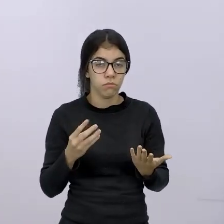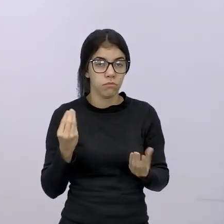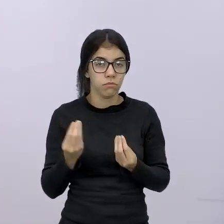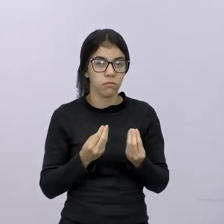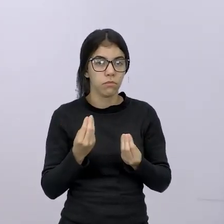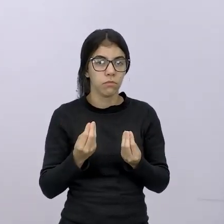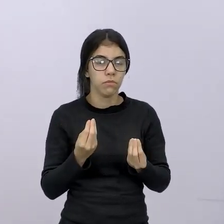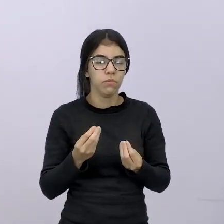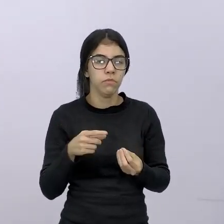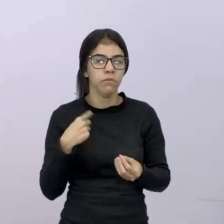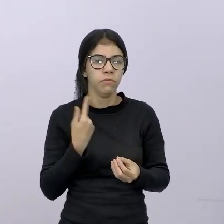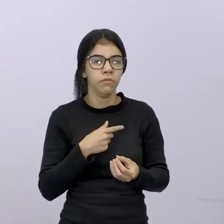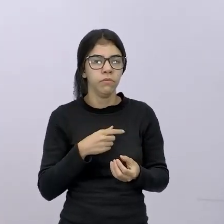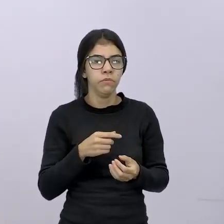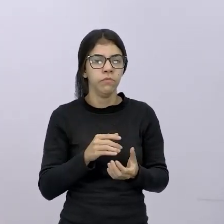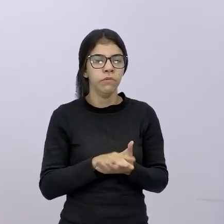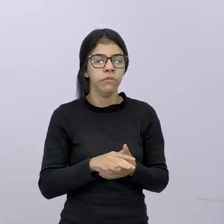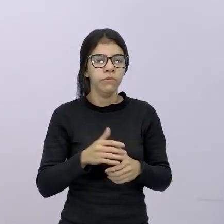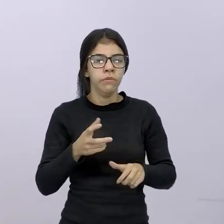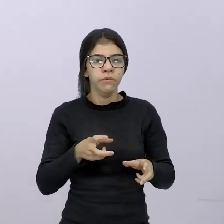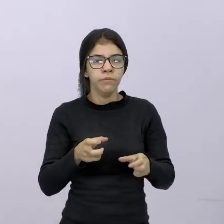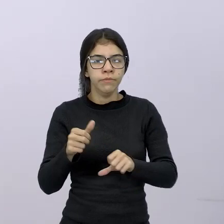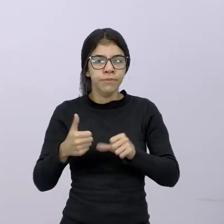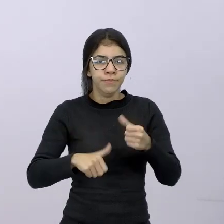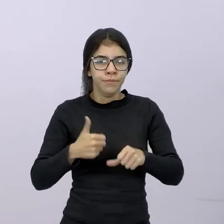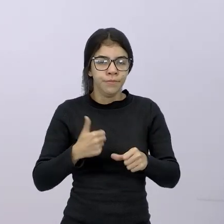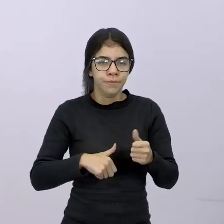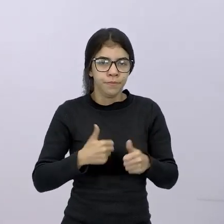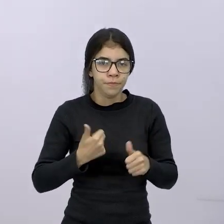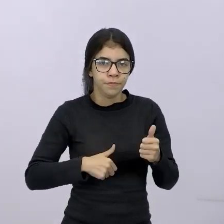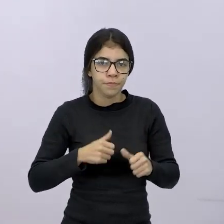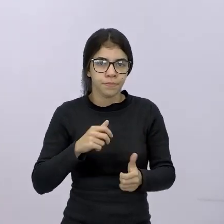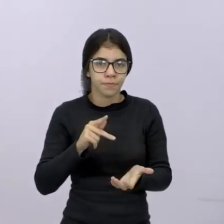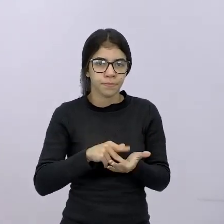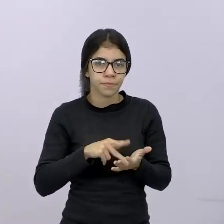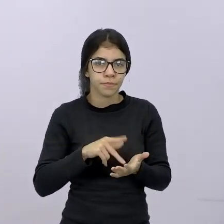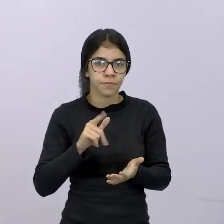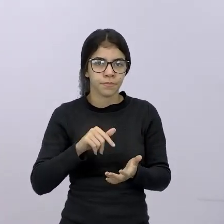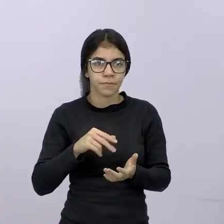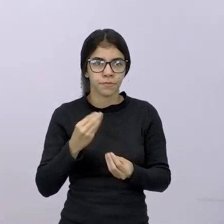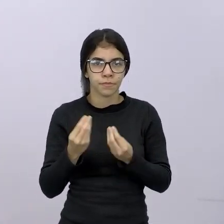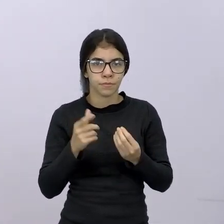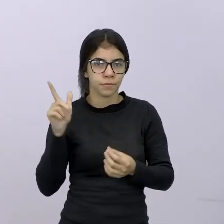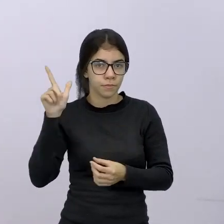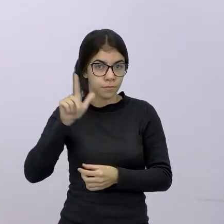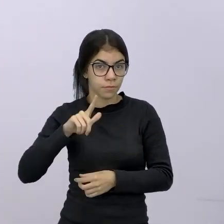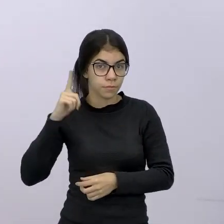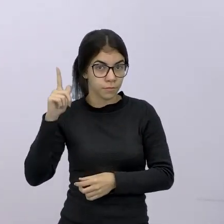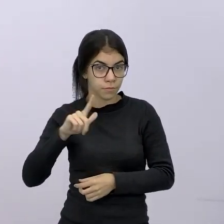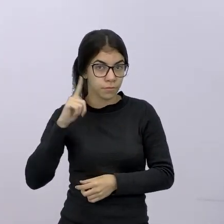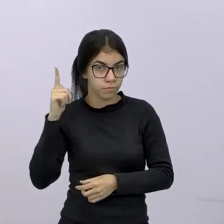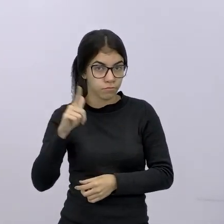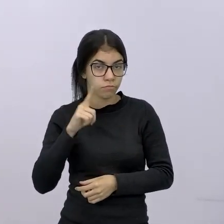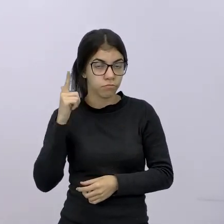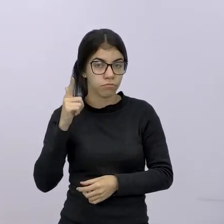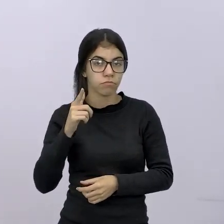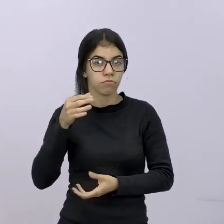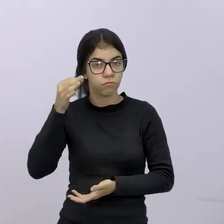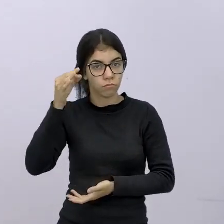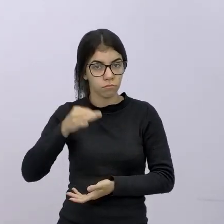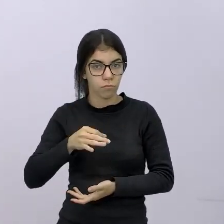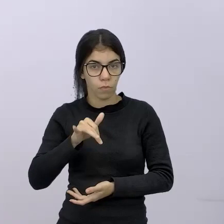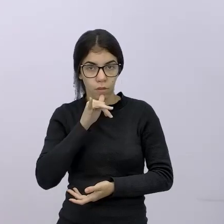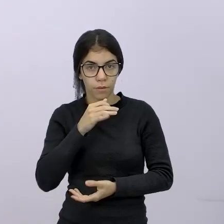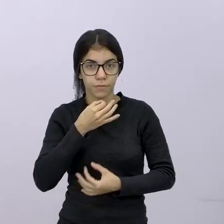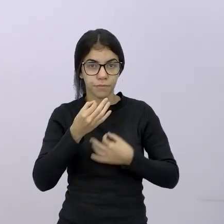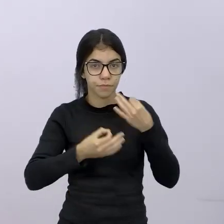teste sobre a verdade de algo? Esse teste está justamente na sua lógica, na sua coerência. Então, se os argumentos